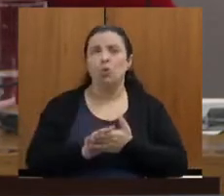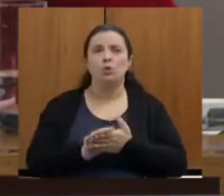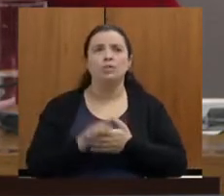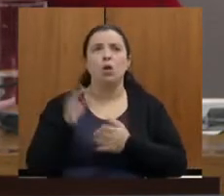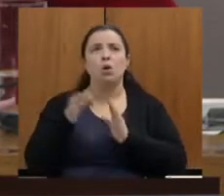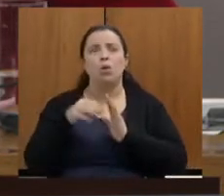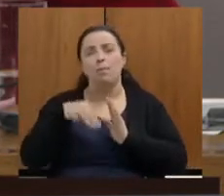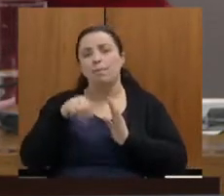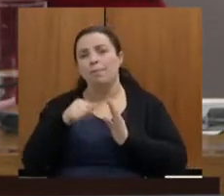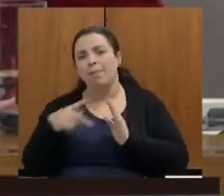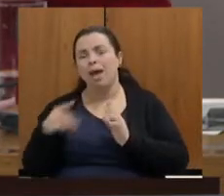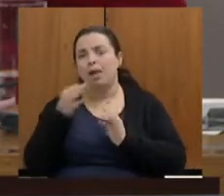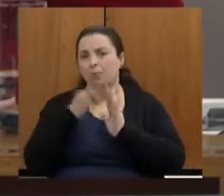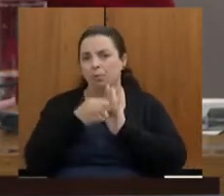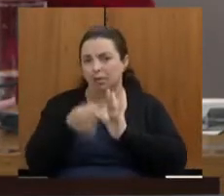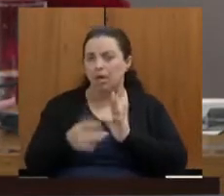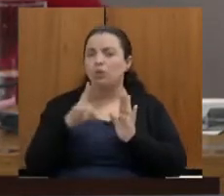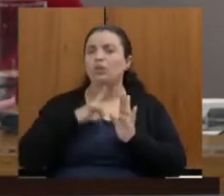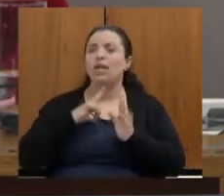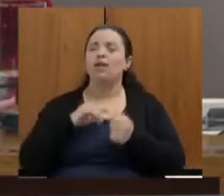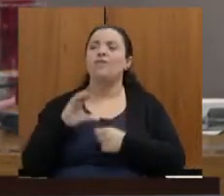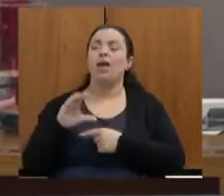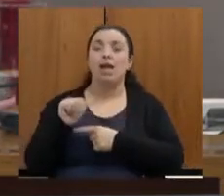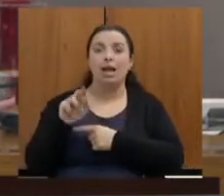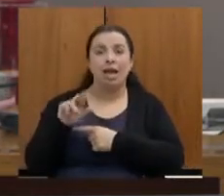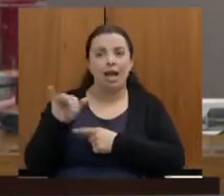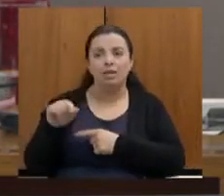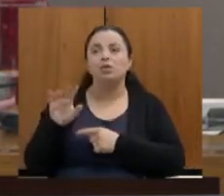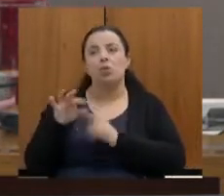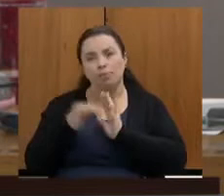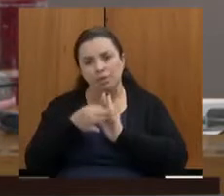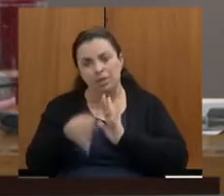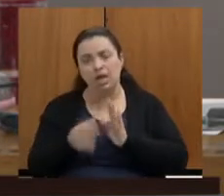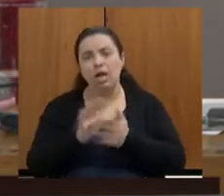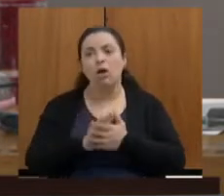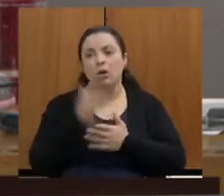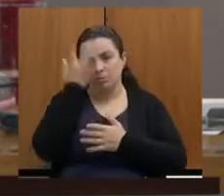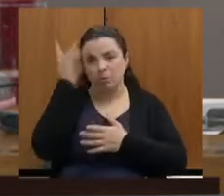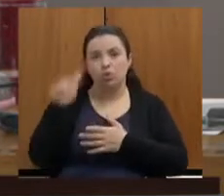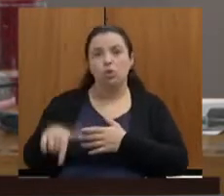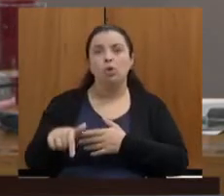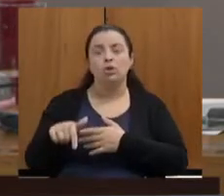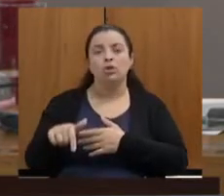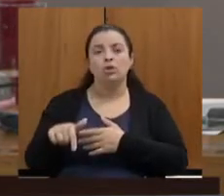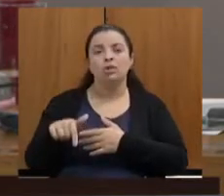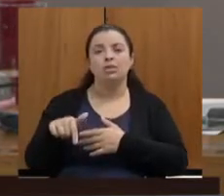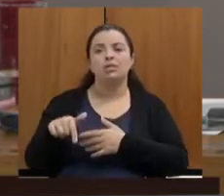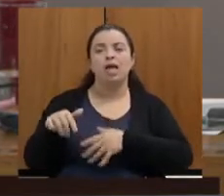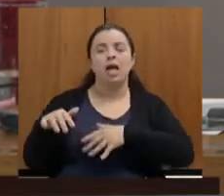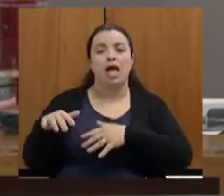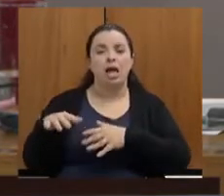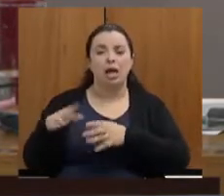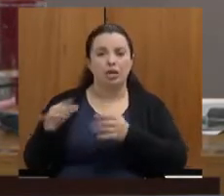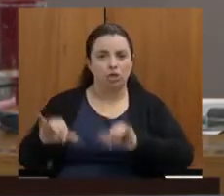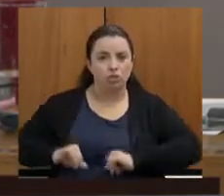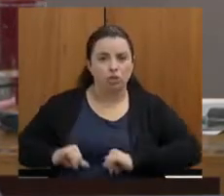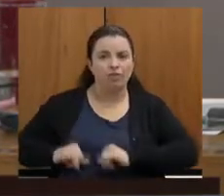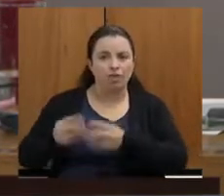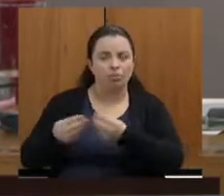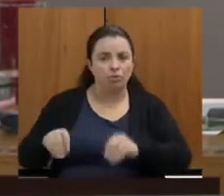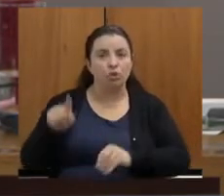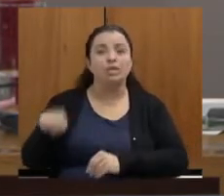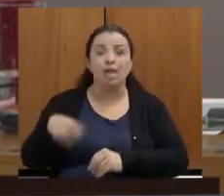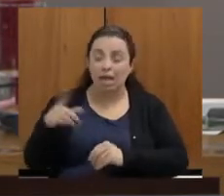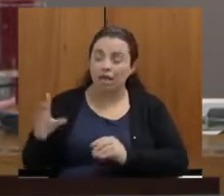fez sugestões a Cáritas fez sugestões os atingidos os povos indígenas as prefeituras nós fizemos um